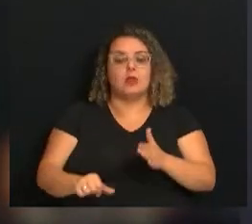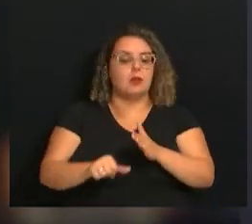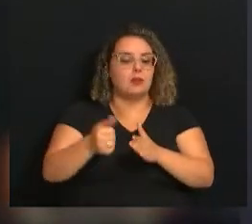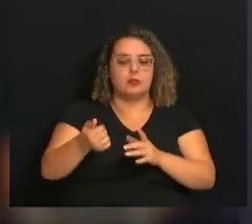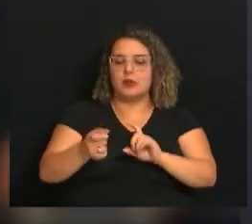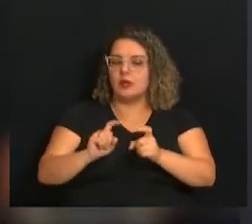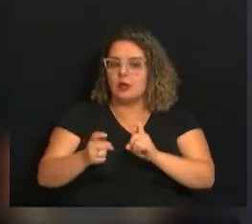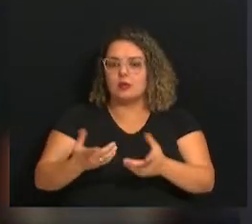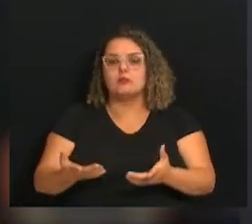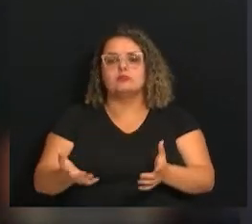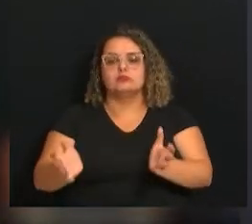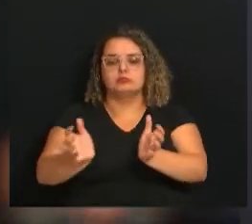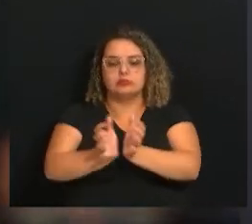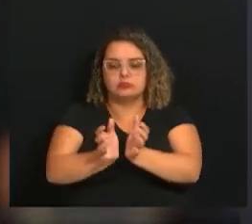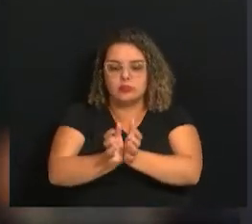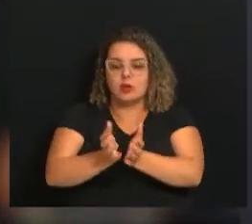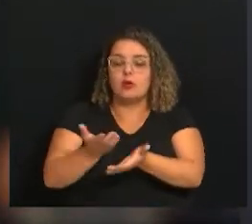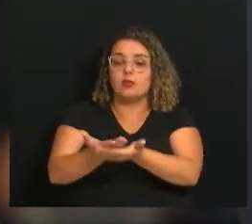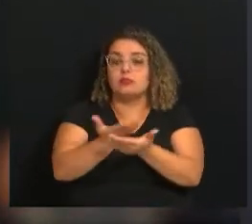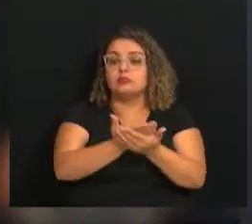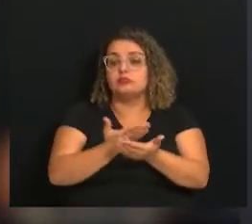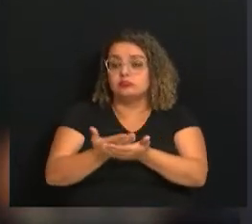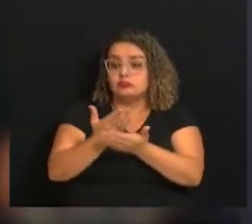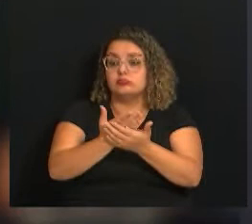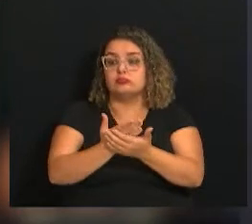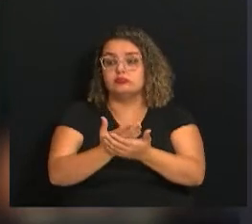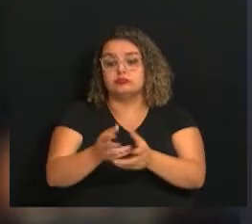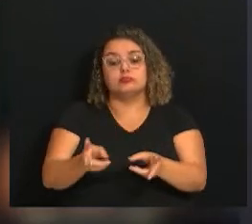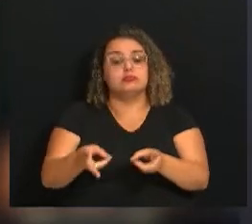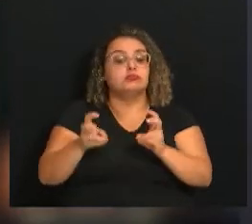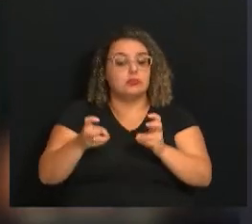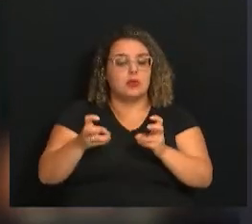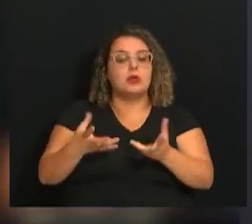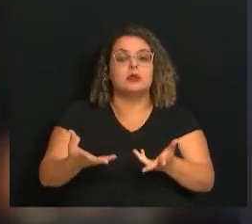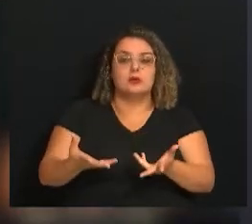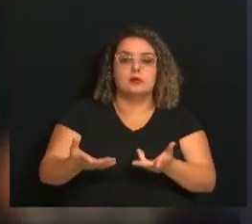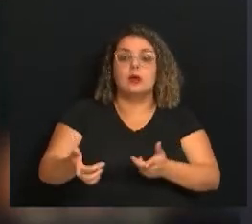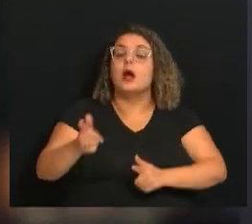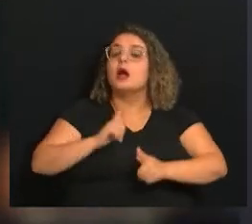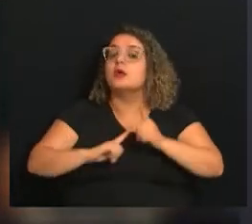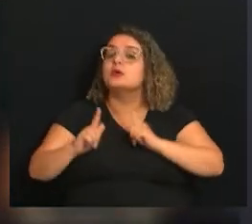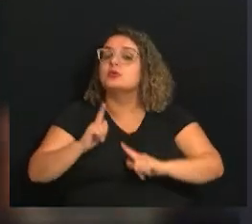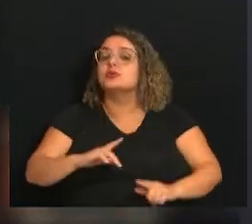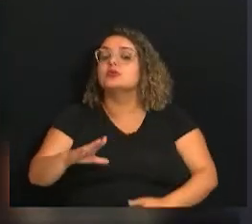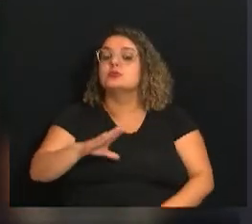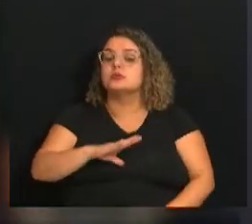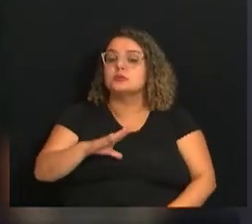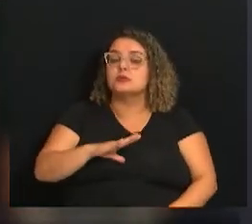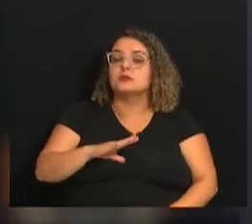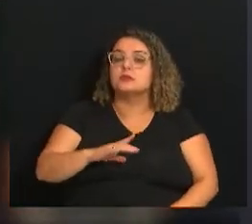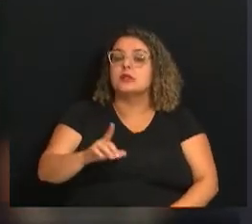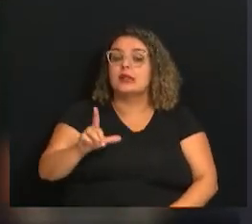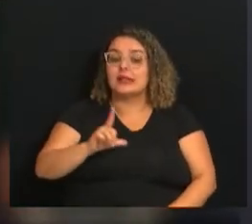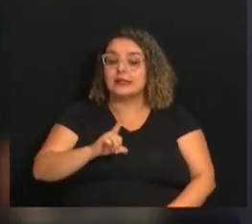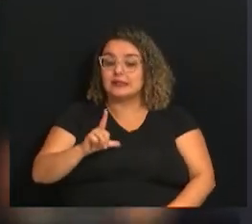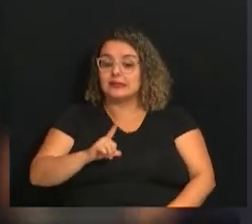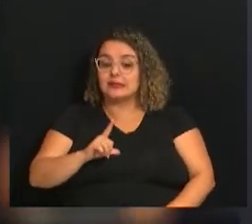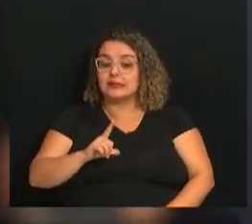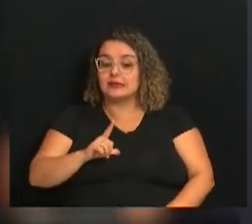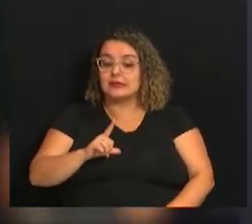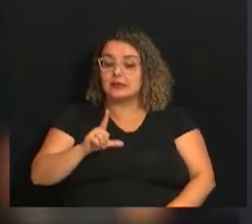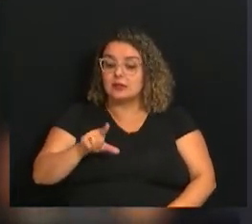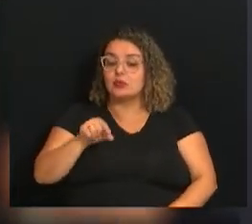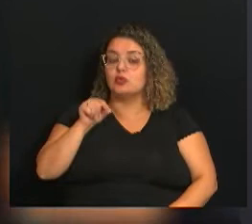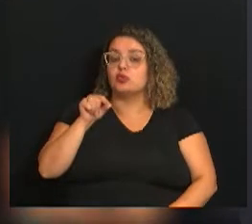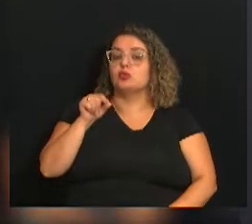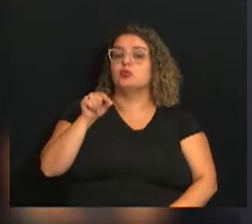de estudos, a gente tem percebido que a gestão municipal, ela tem uma linha, ela tem uma tendência